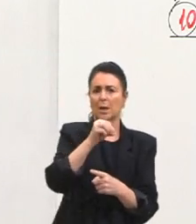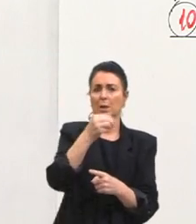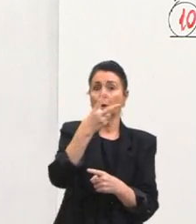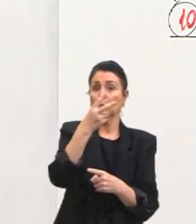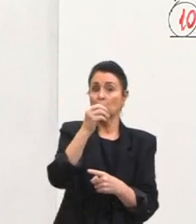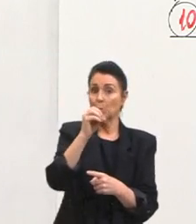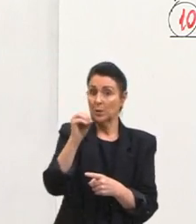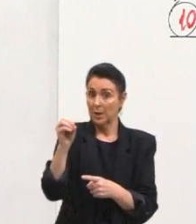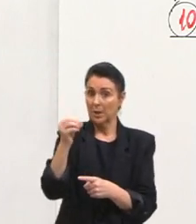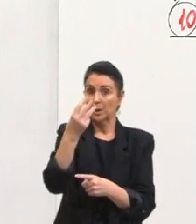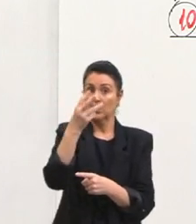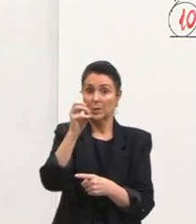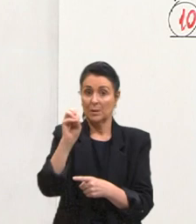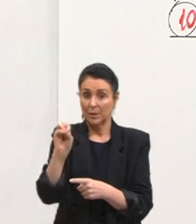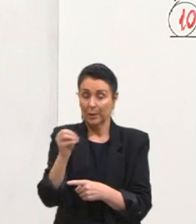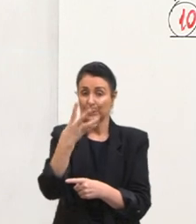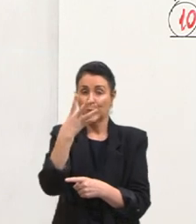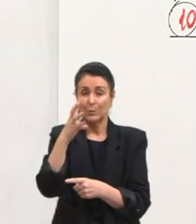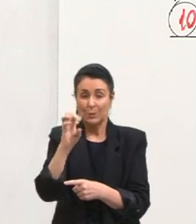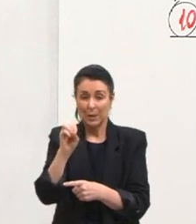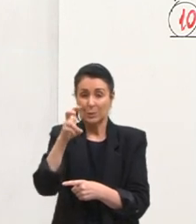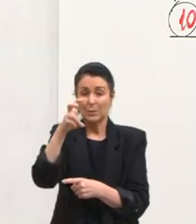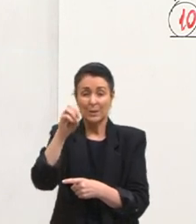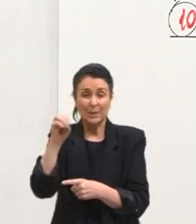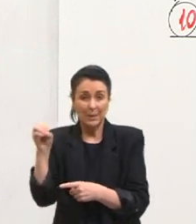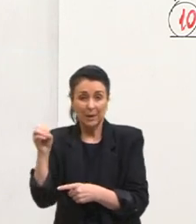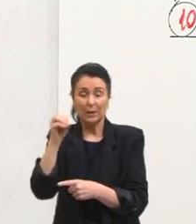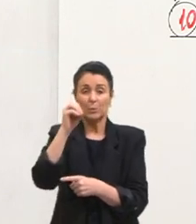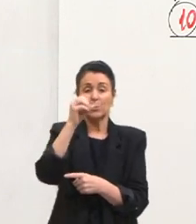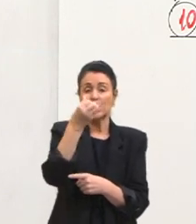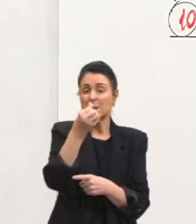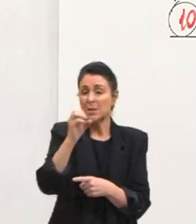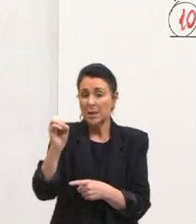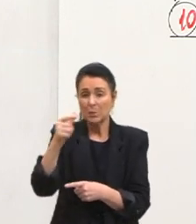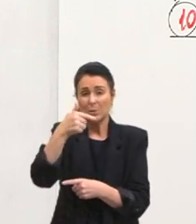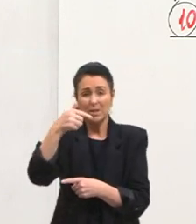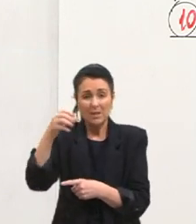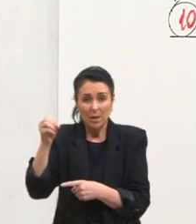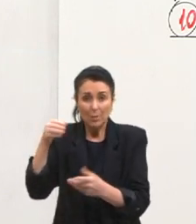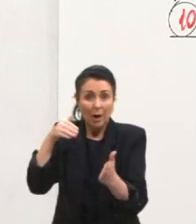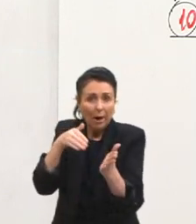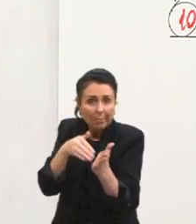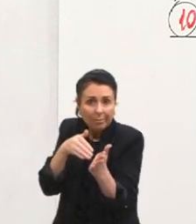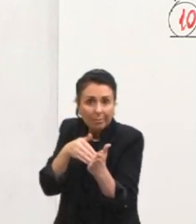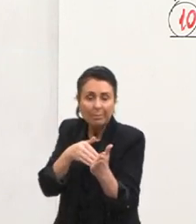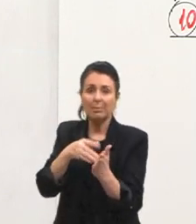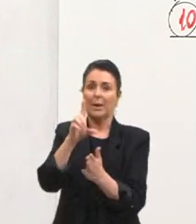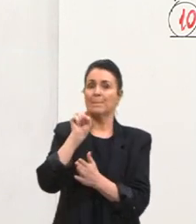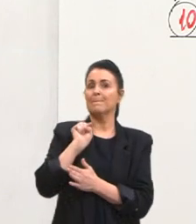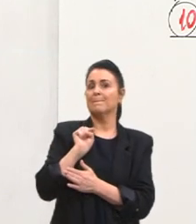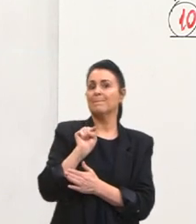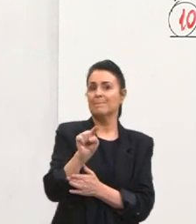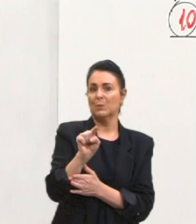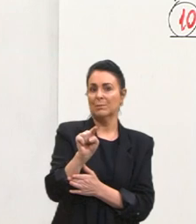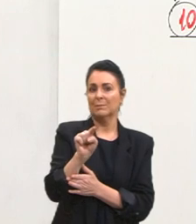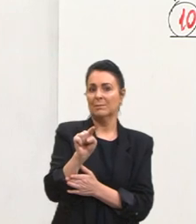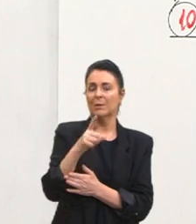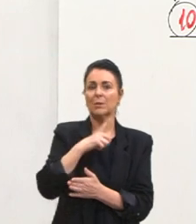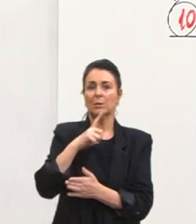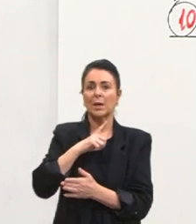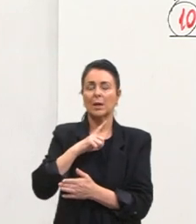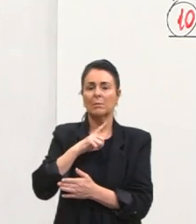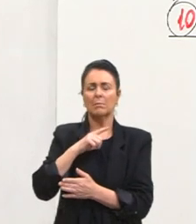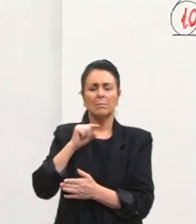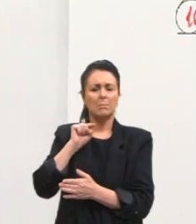400, 500, 600, 700, 800, 900, 1000. Então aqui, gente, nós temos um total de